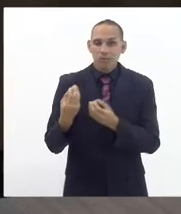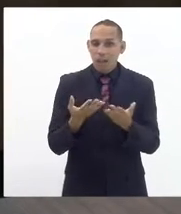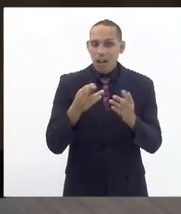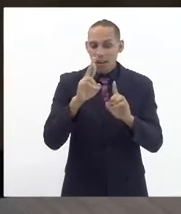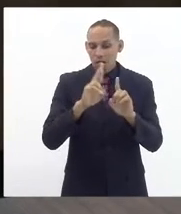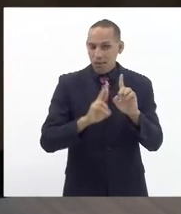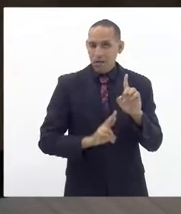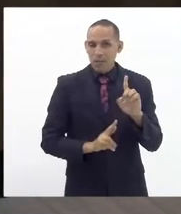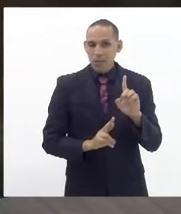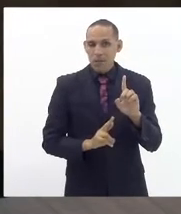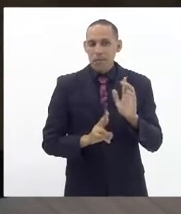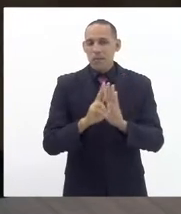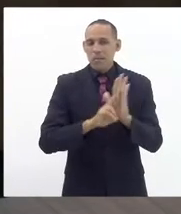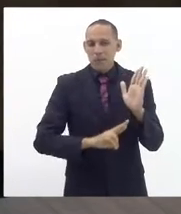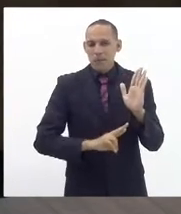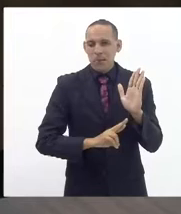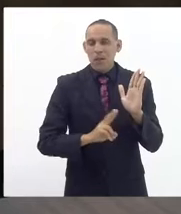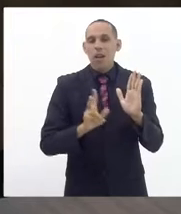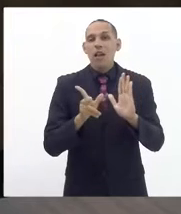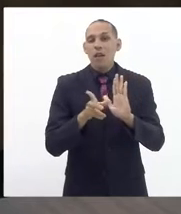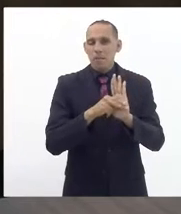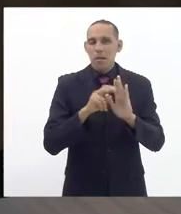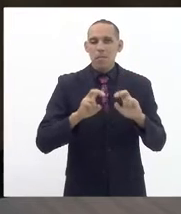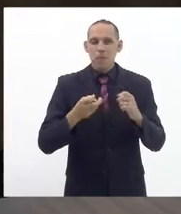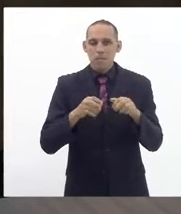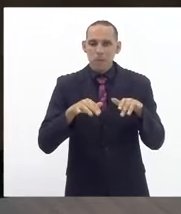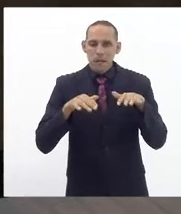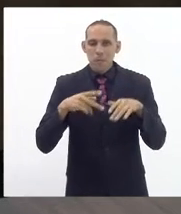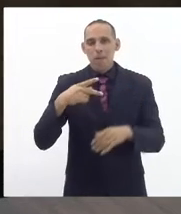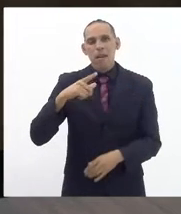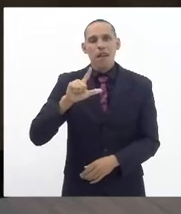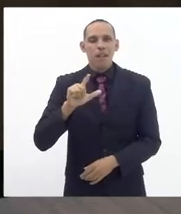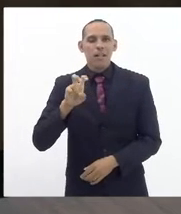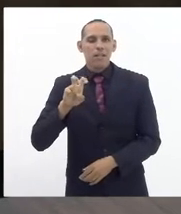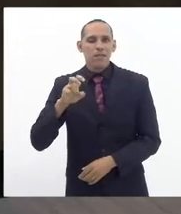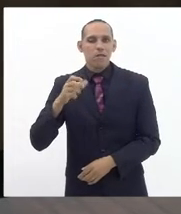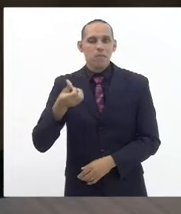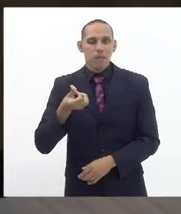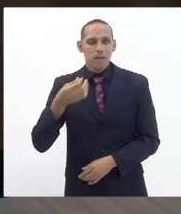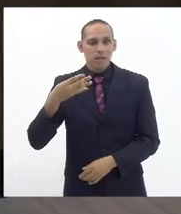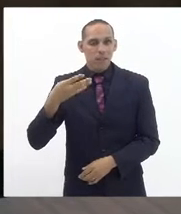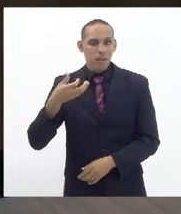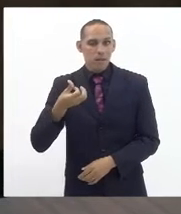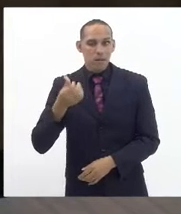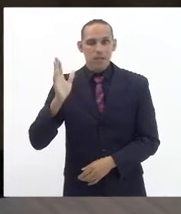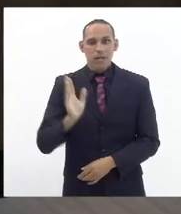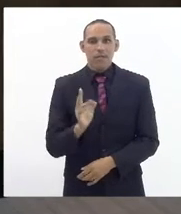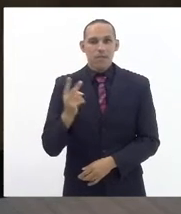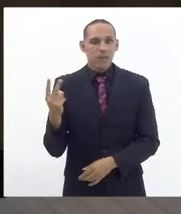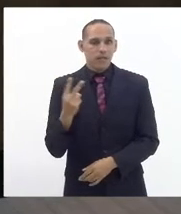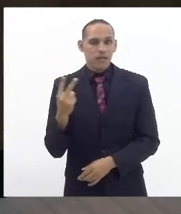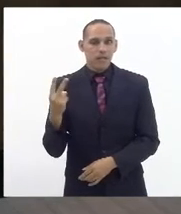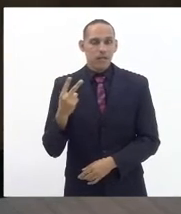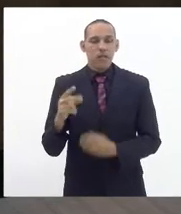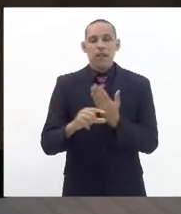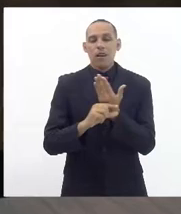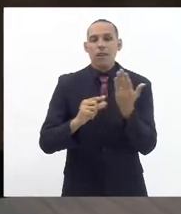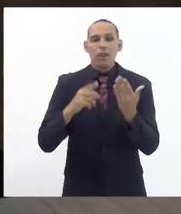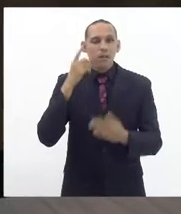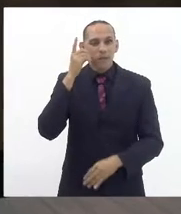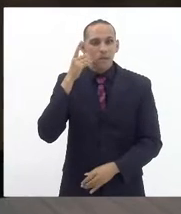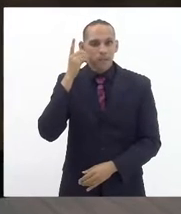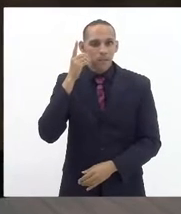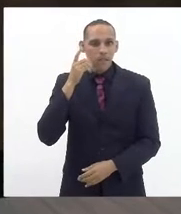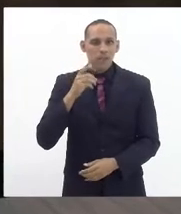relatar as emendas de plenário ao PL 5646 de 22, de autoria do